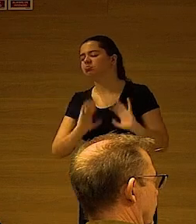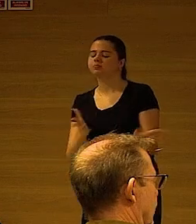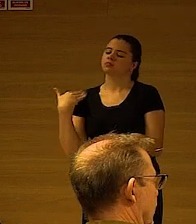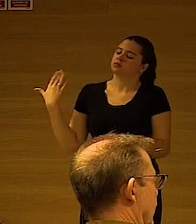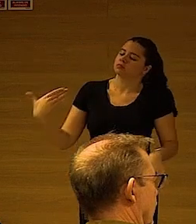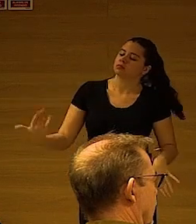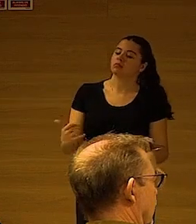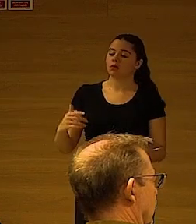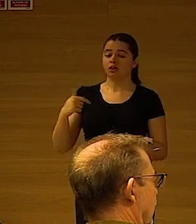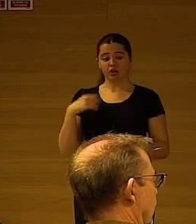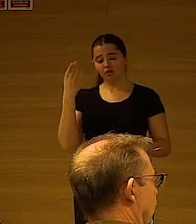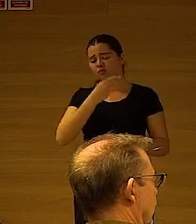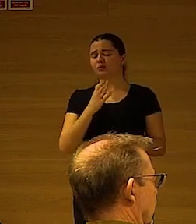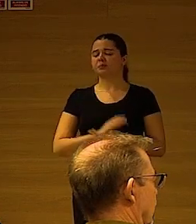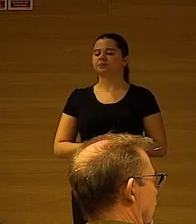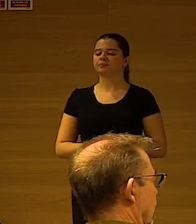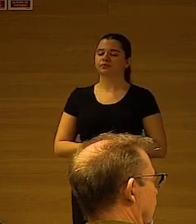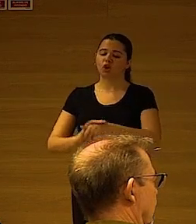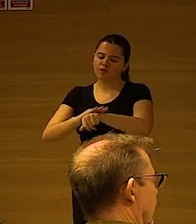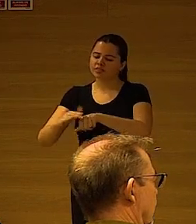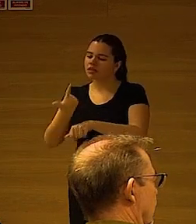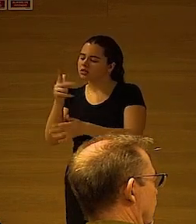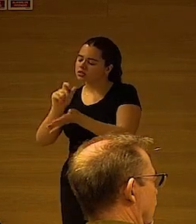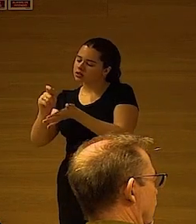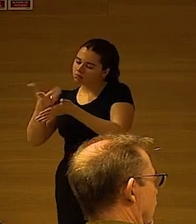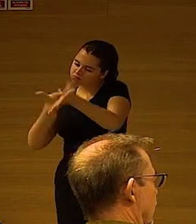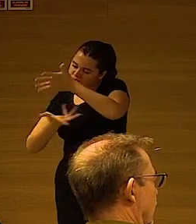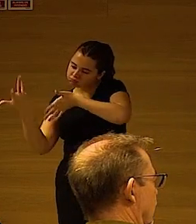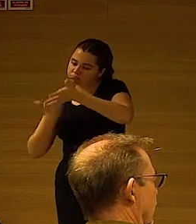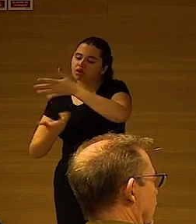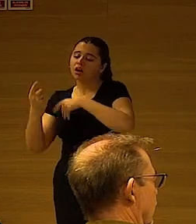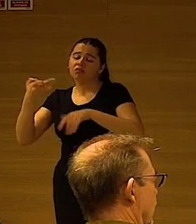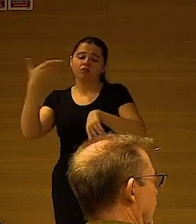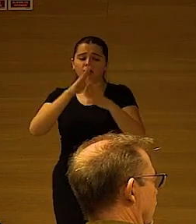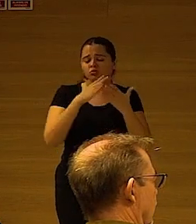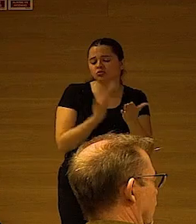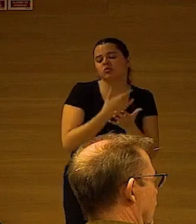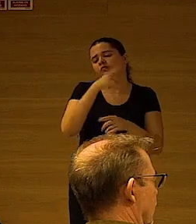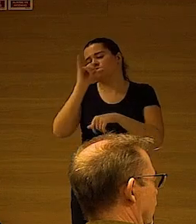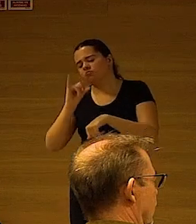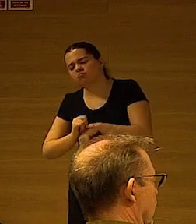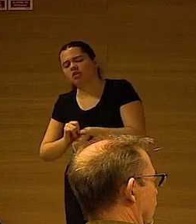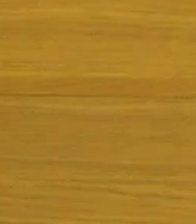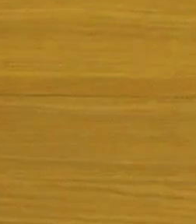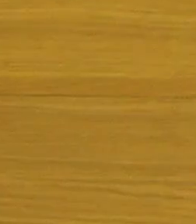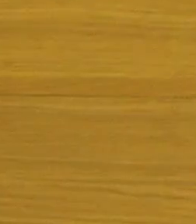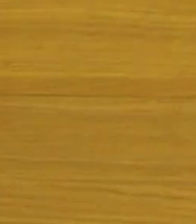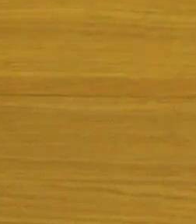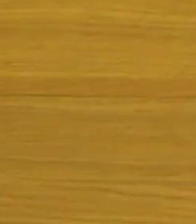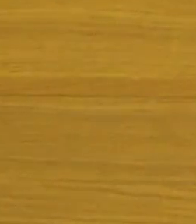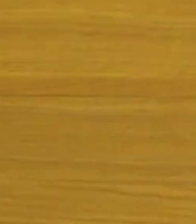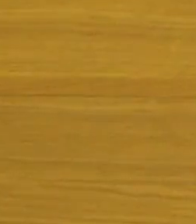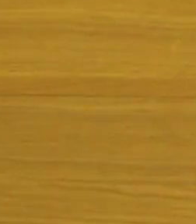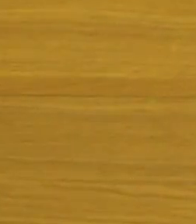na ocasião de ir para a Flip e tal, conversei com outros escritores, eles, já estou indo aqui na escola, aqui no centro, no bairro tal, no casco